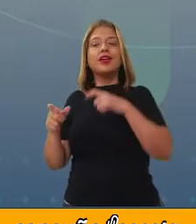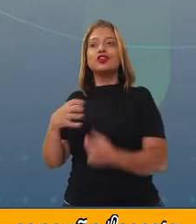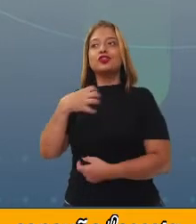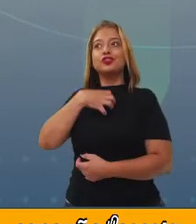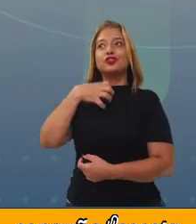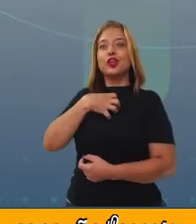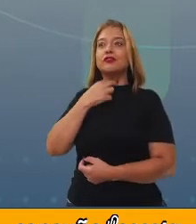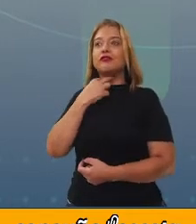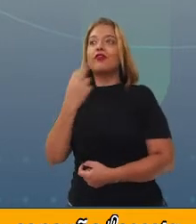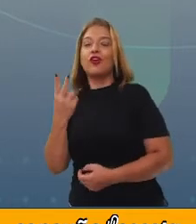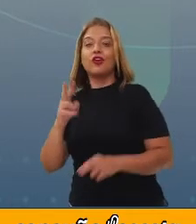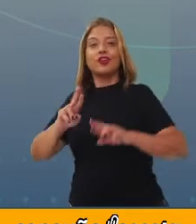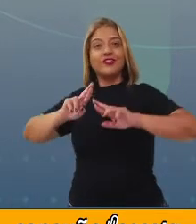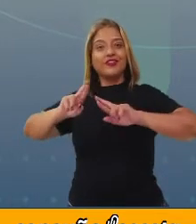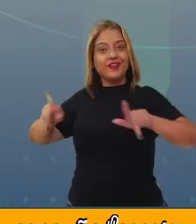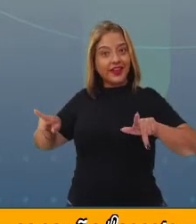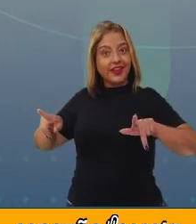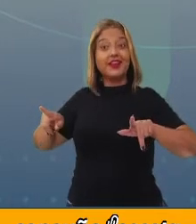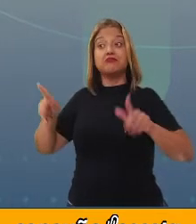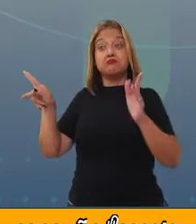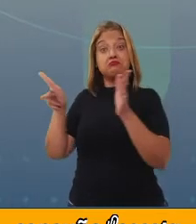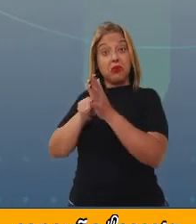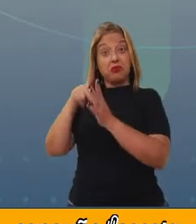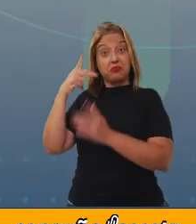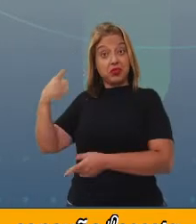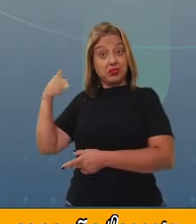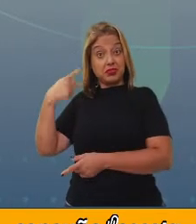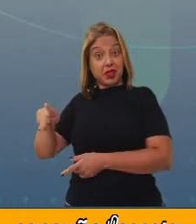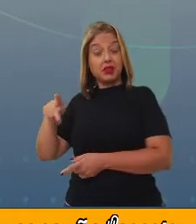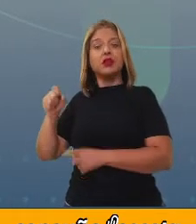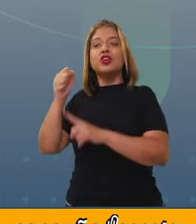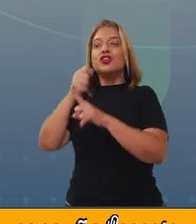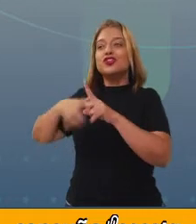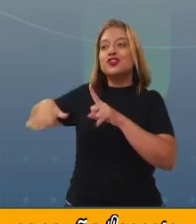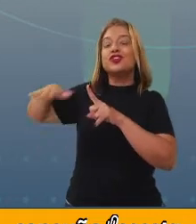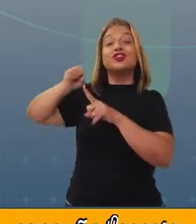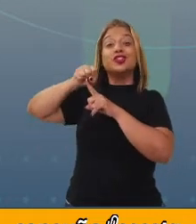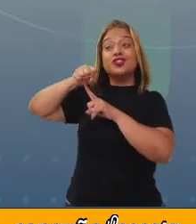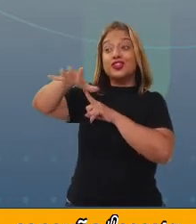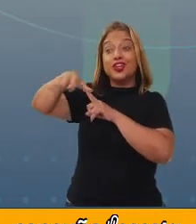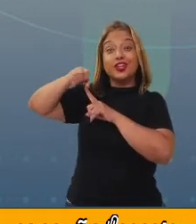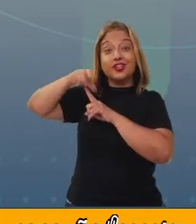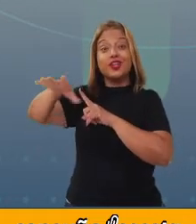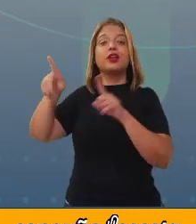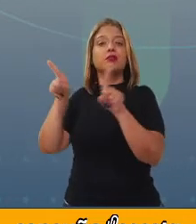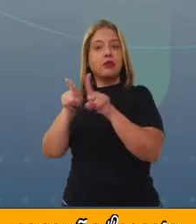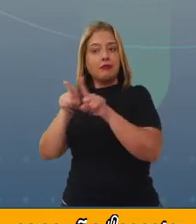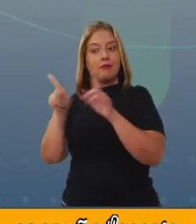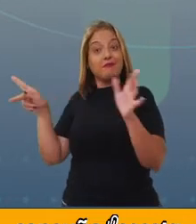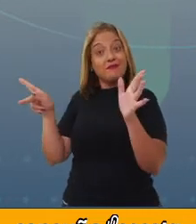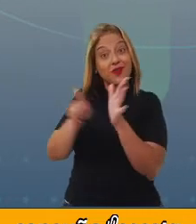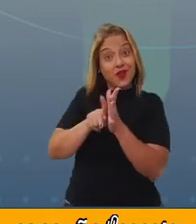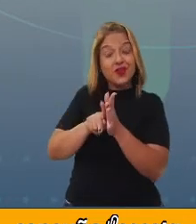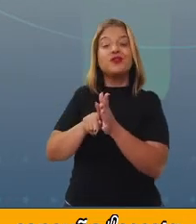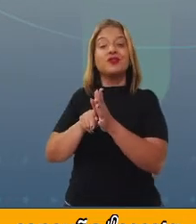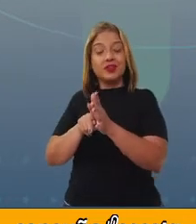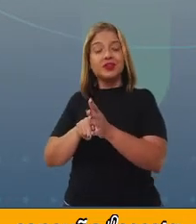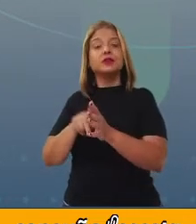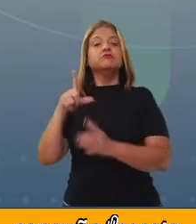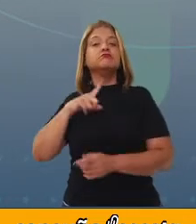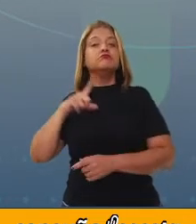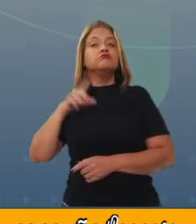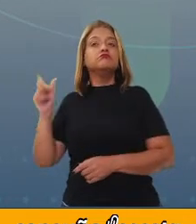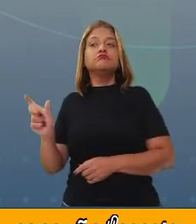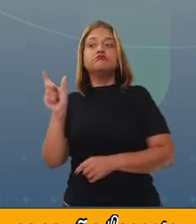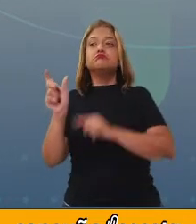específico, gírias específicas, utilizam termos diferentes para se referir a uma mesma coisa do que